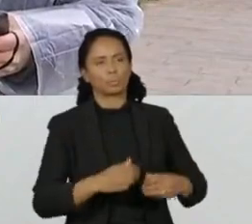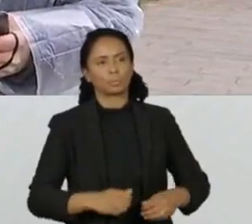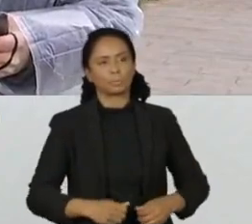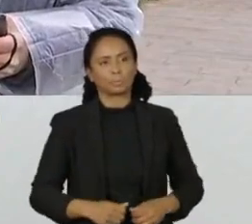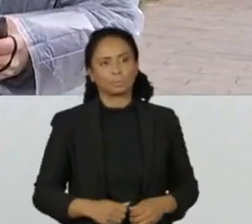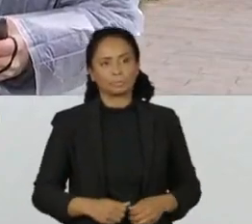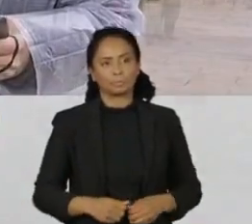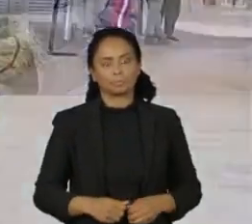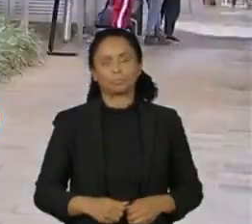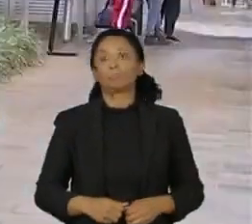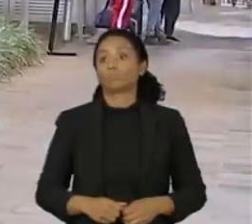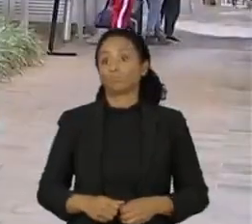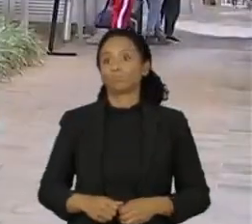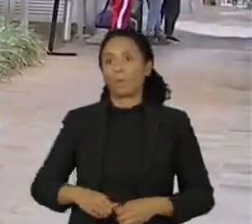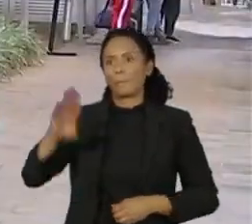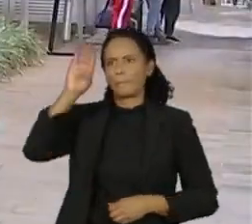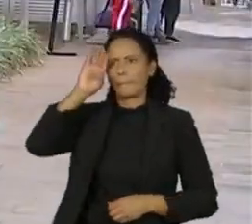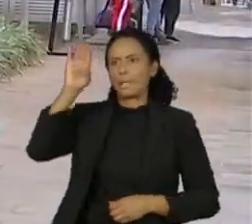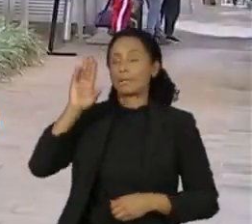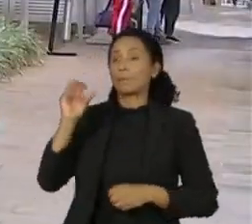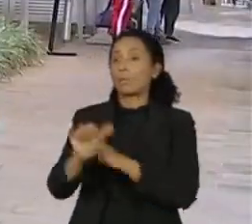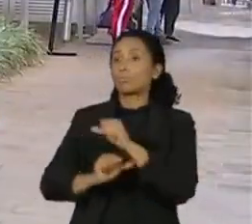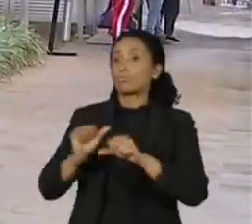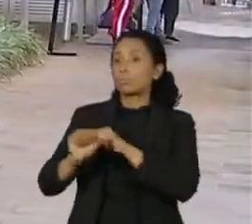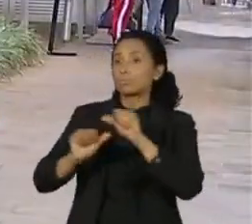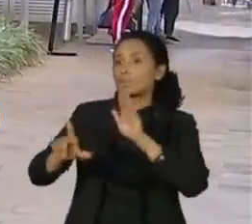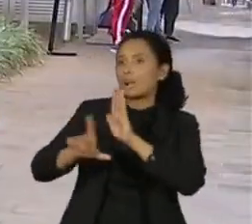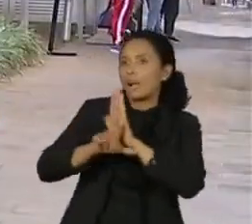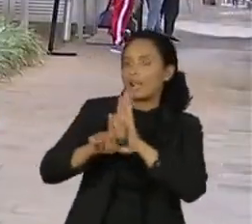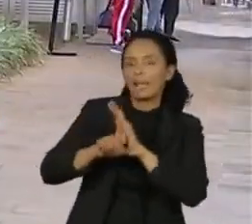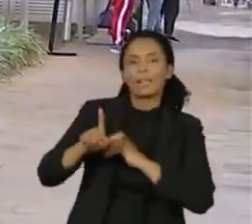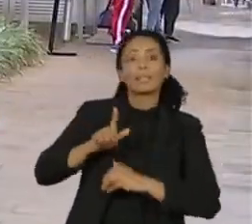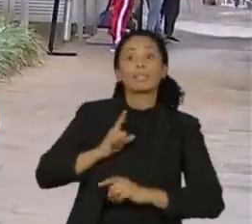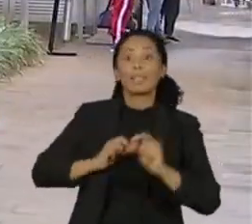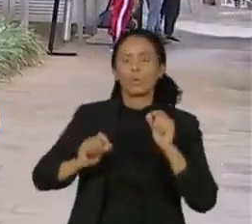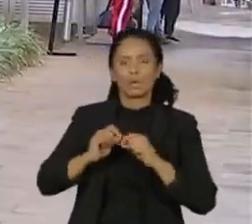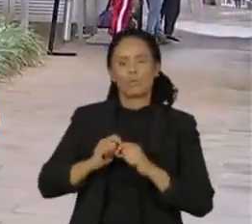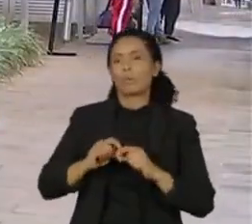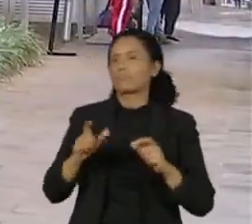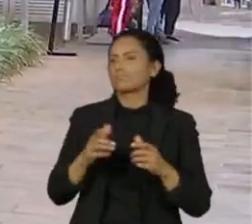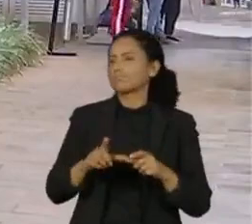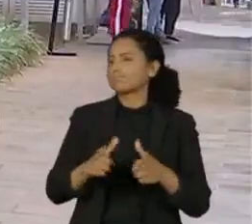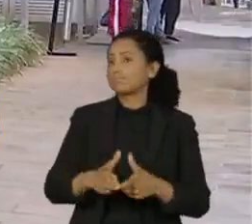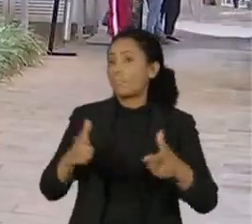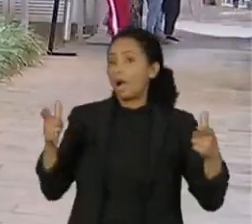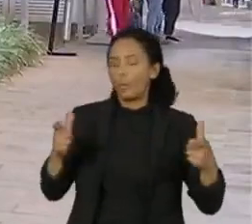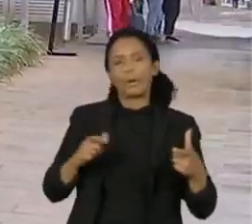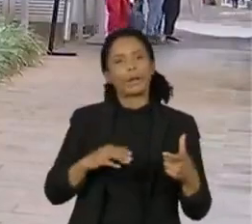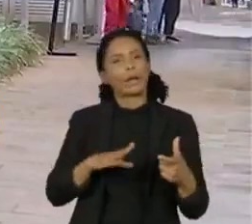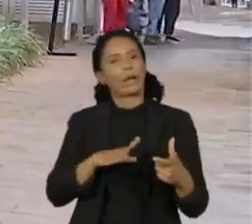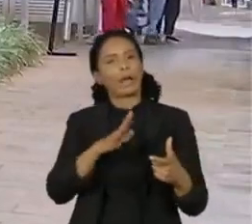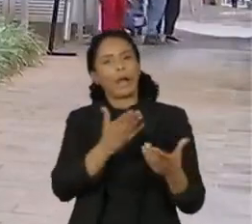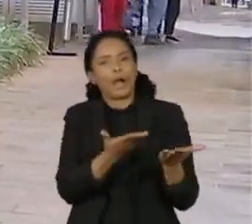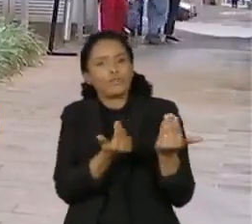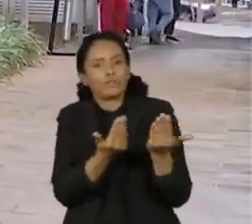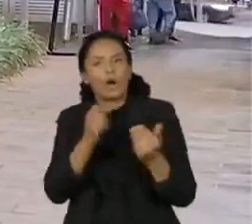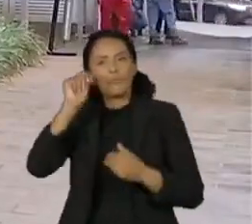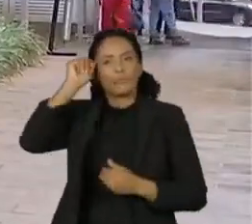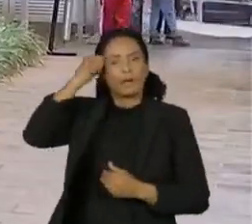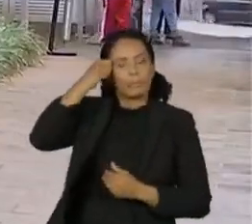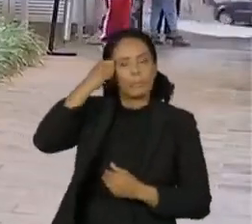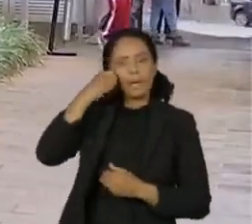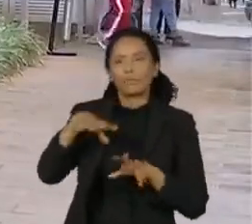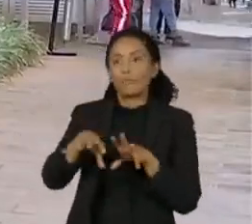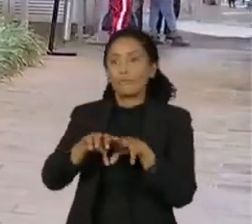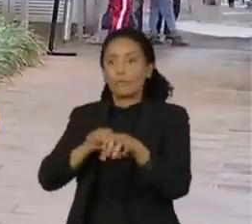A principal mudança da lei foi o aumento no número de jovens pobres e pretos em cursos de ensino superior no